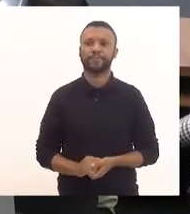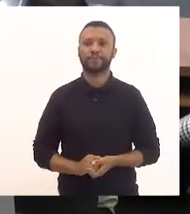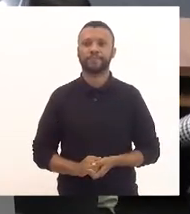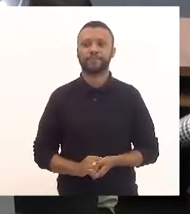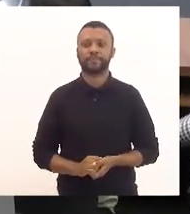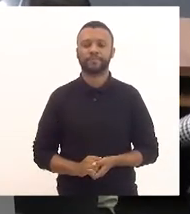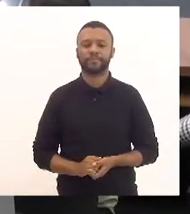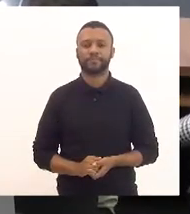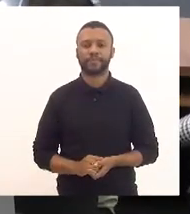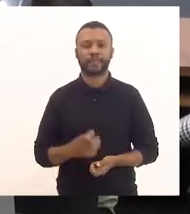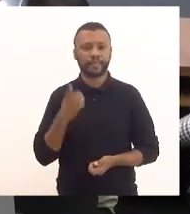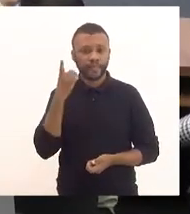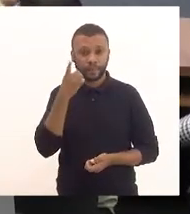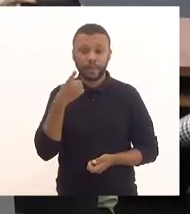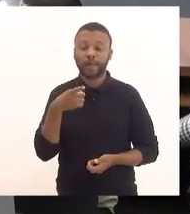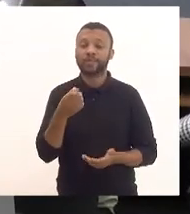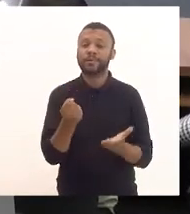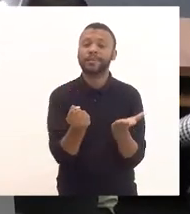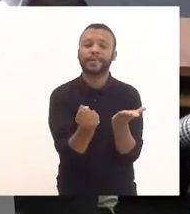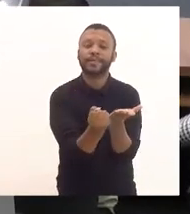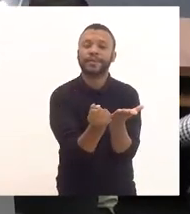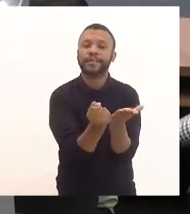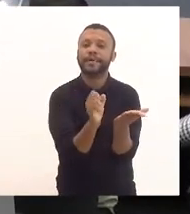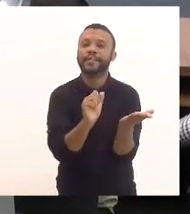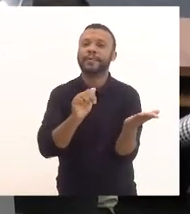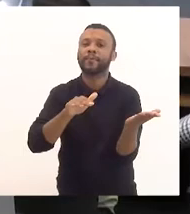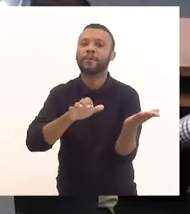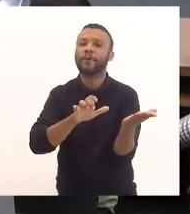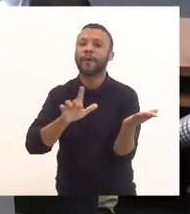o Deputado Samuel Malafaia